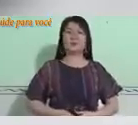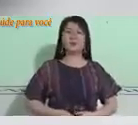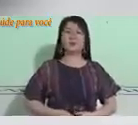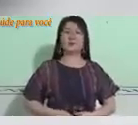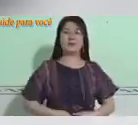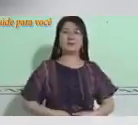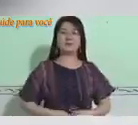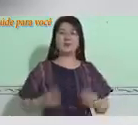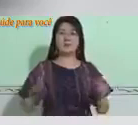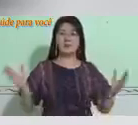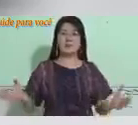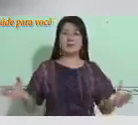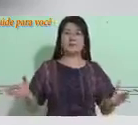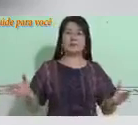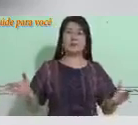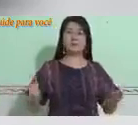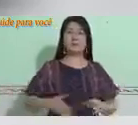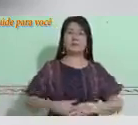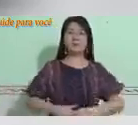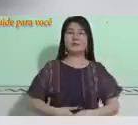omadilhac cedilha